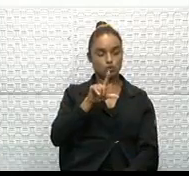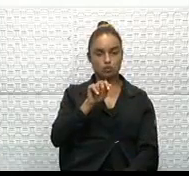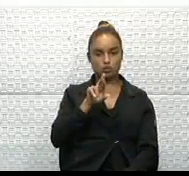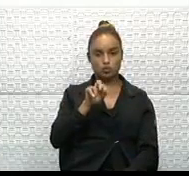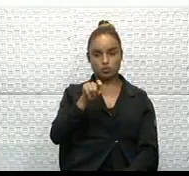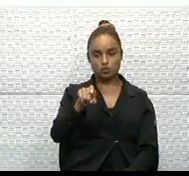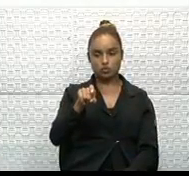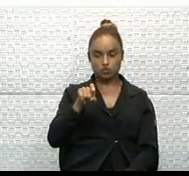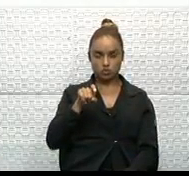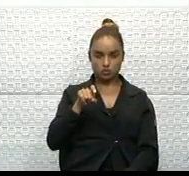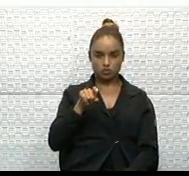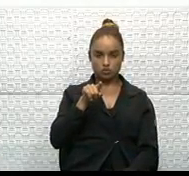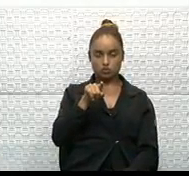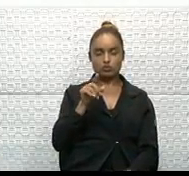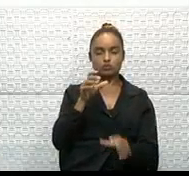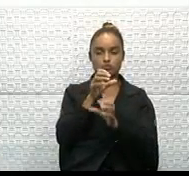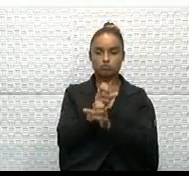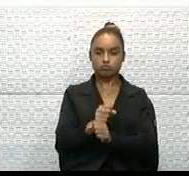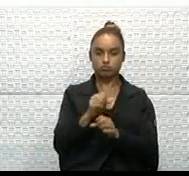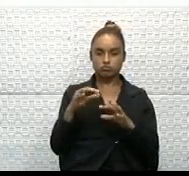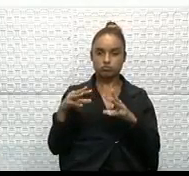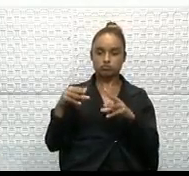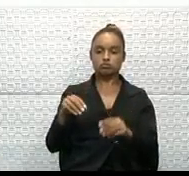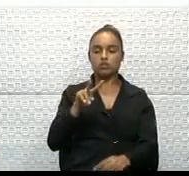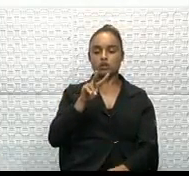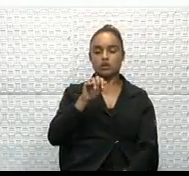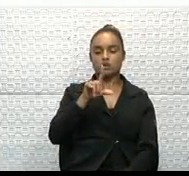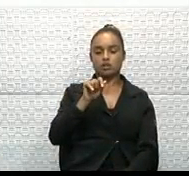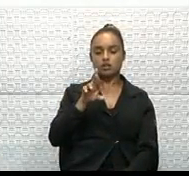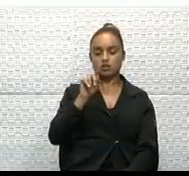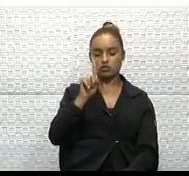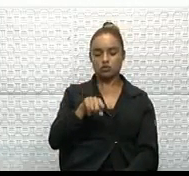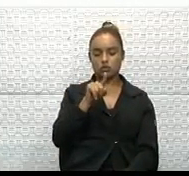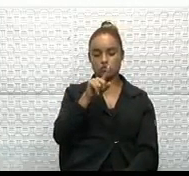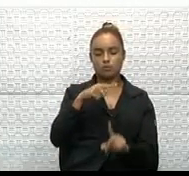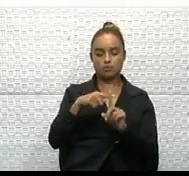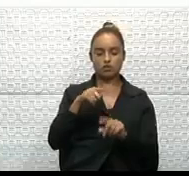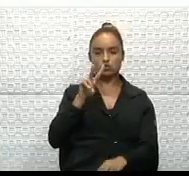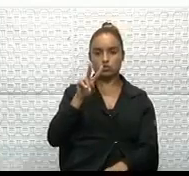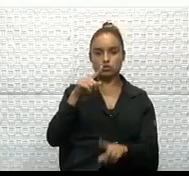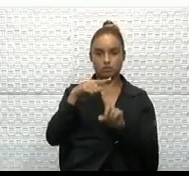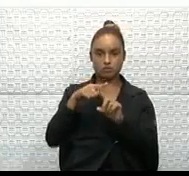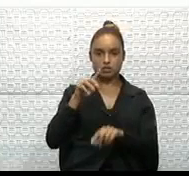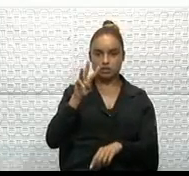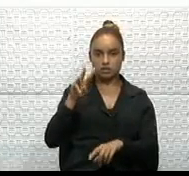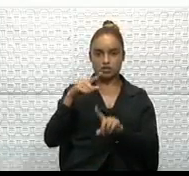x. Então, você soma todos os valores de x. 1 mais 2 mais 3 mais 4.